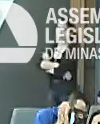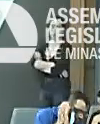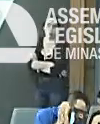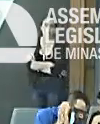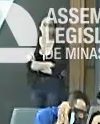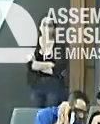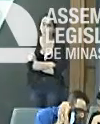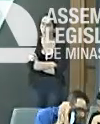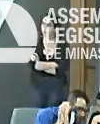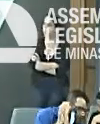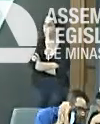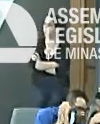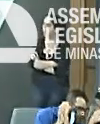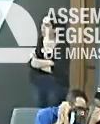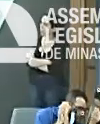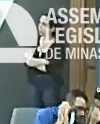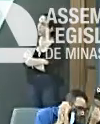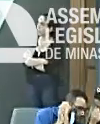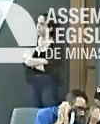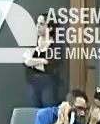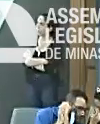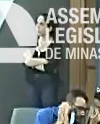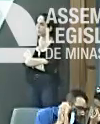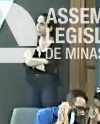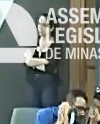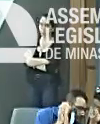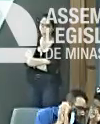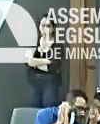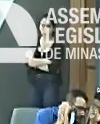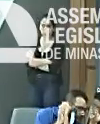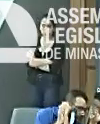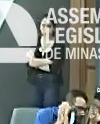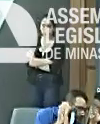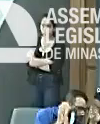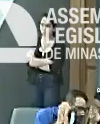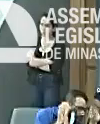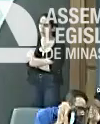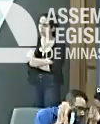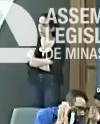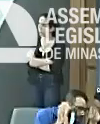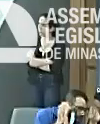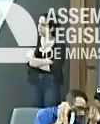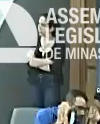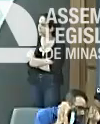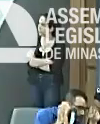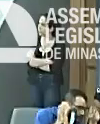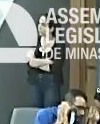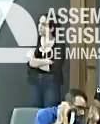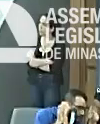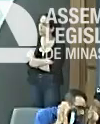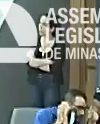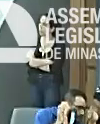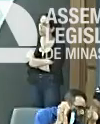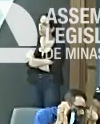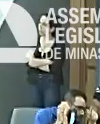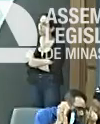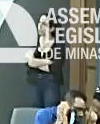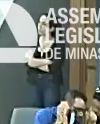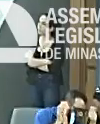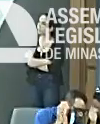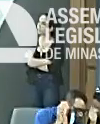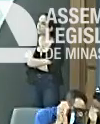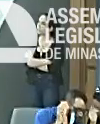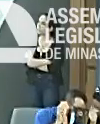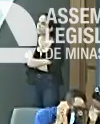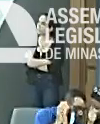eles entendem que não é uma bolha que eles estão intocáveis mas eu gostaria de fazer esse registro da ausência total